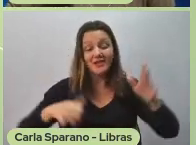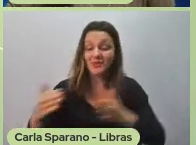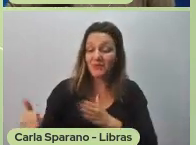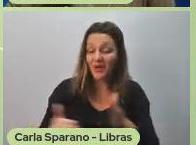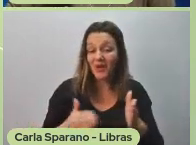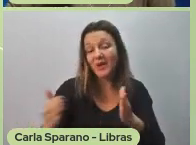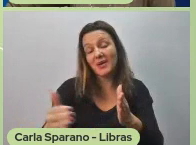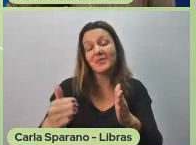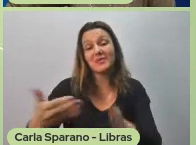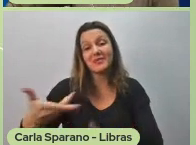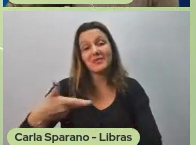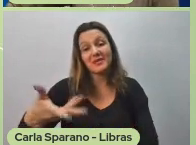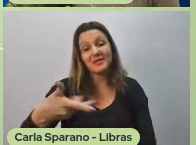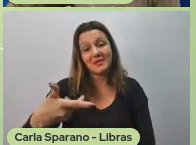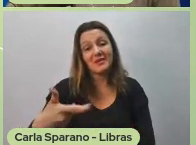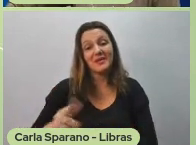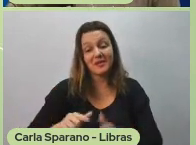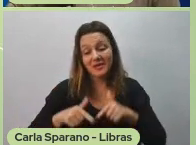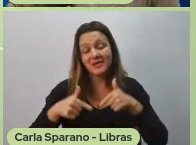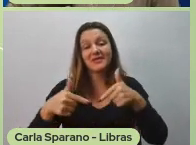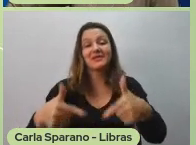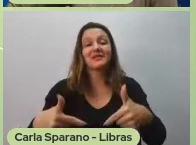trilhados mais rápidos. A iniciativa do